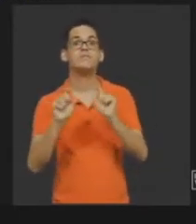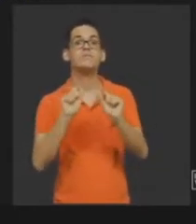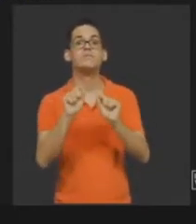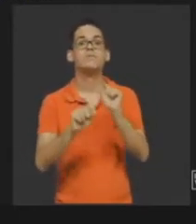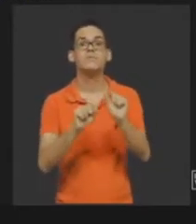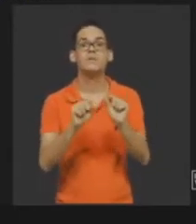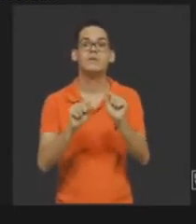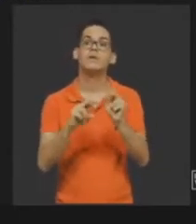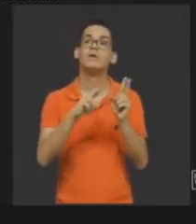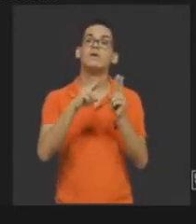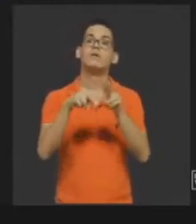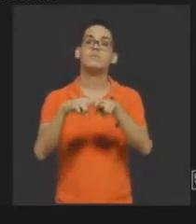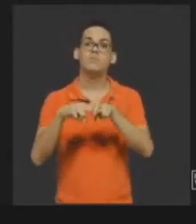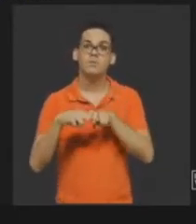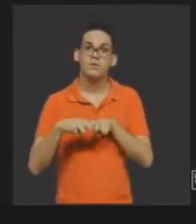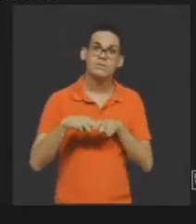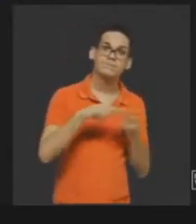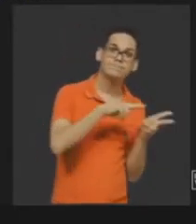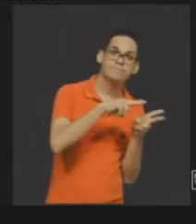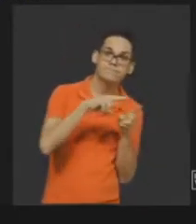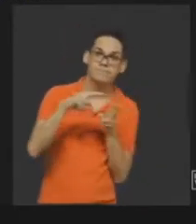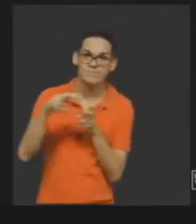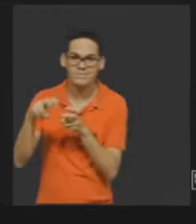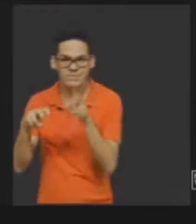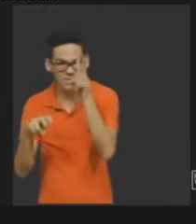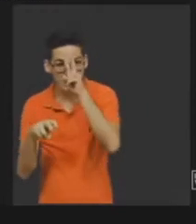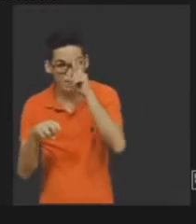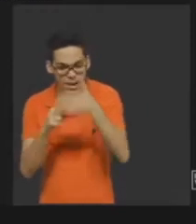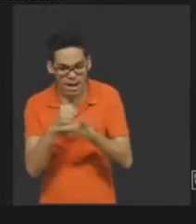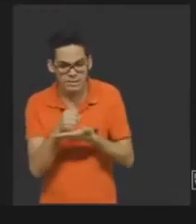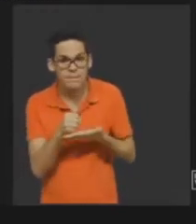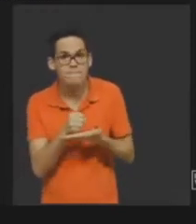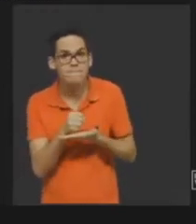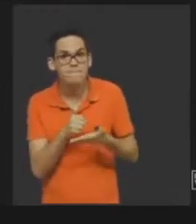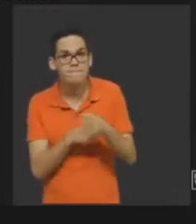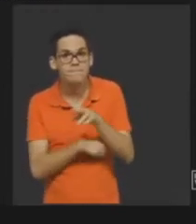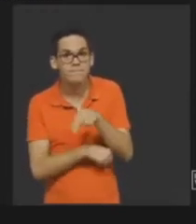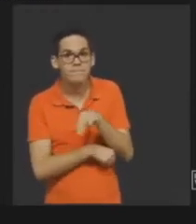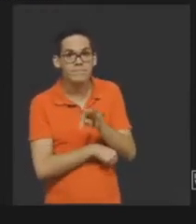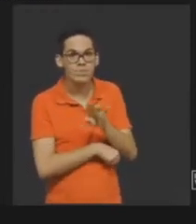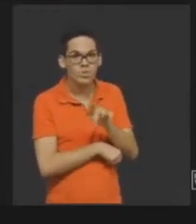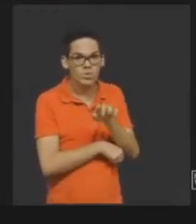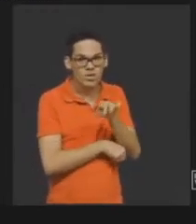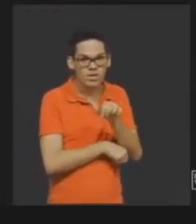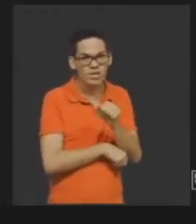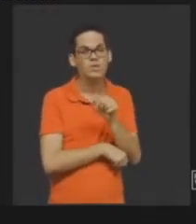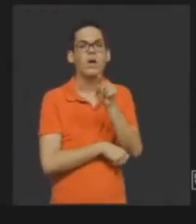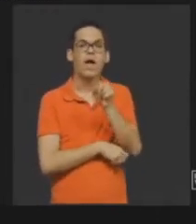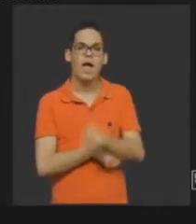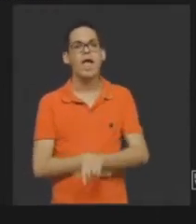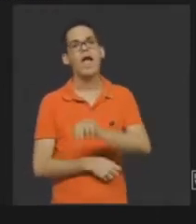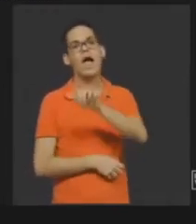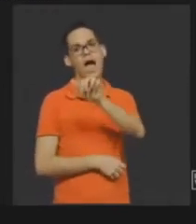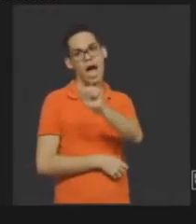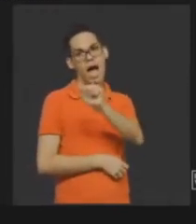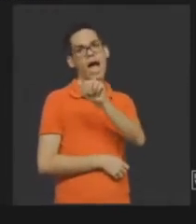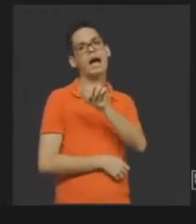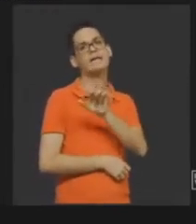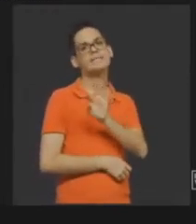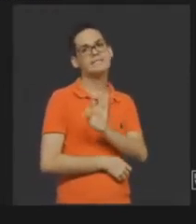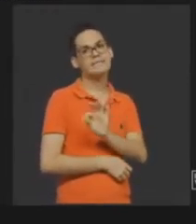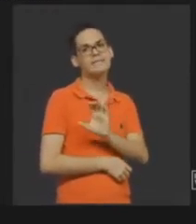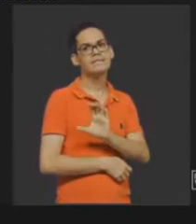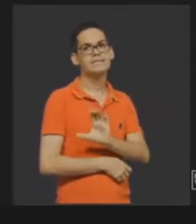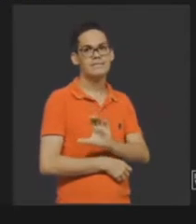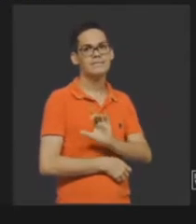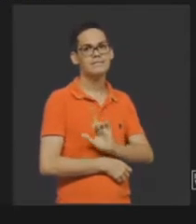bases nitrogenadas. Lembra, as bases nitrogenadas, adenina, citosina, timina e guanina. Então,